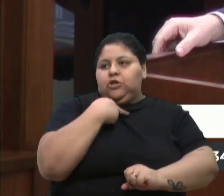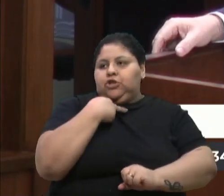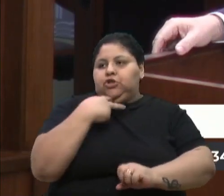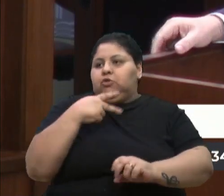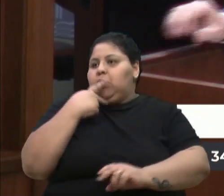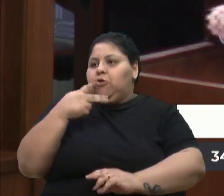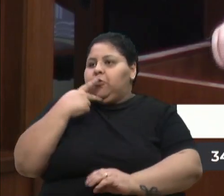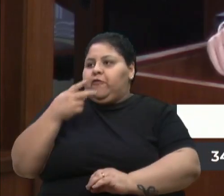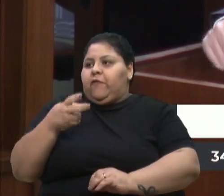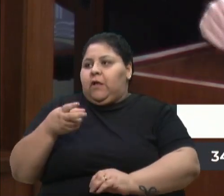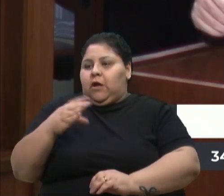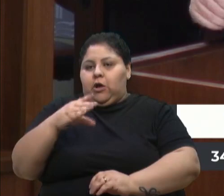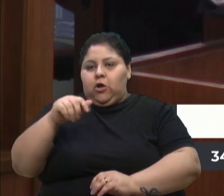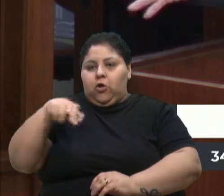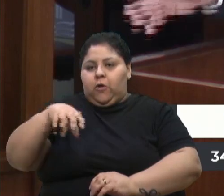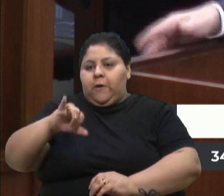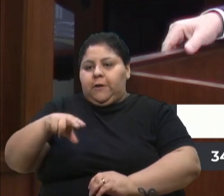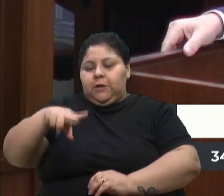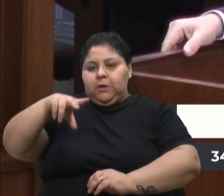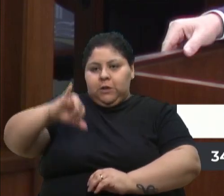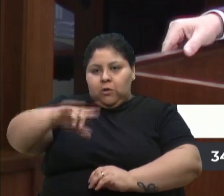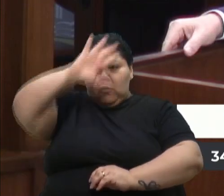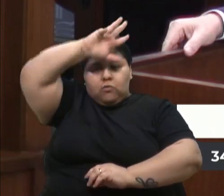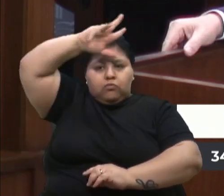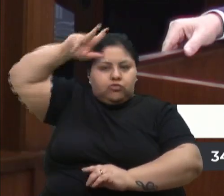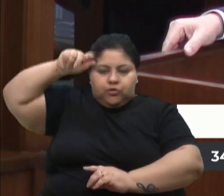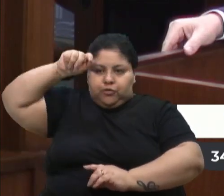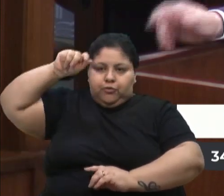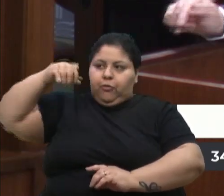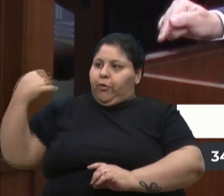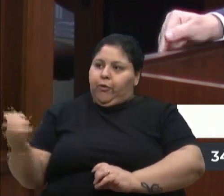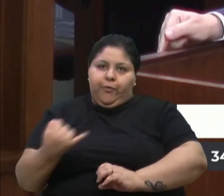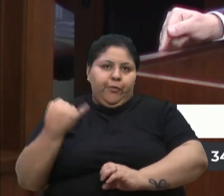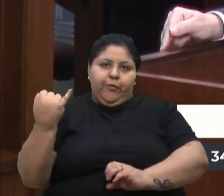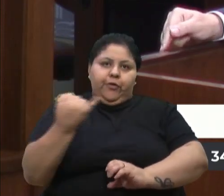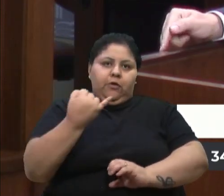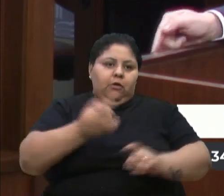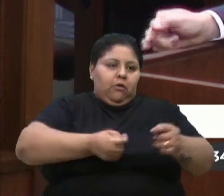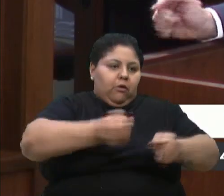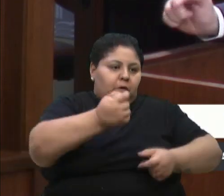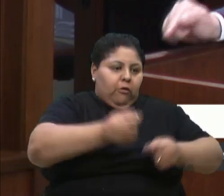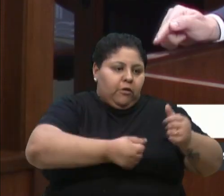importante. A gente não pode dizer que a regularização fundiária não é importante. Todos